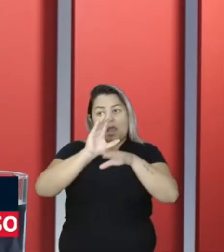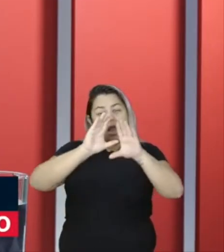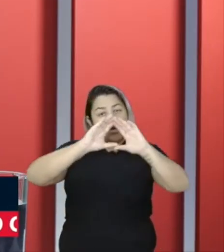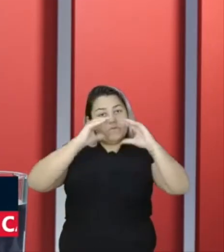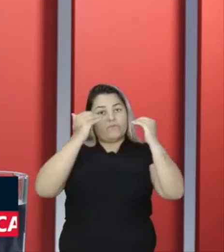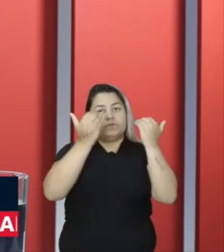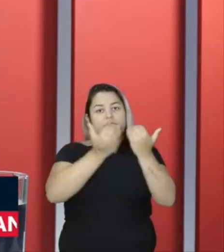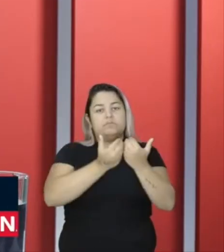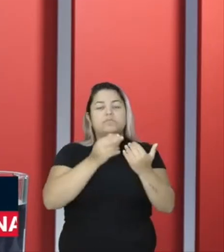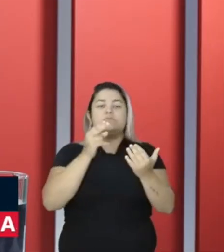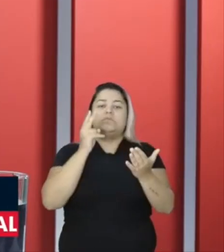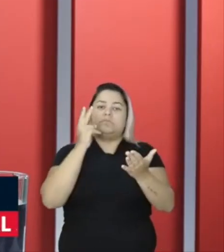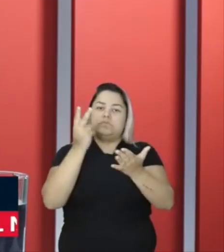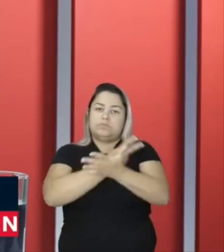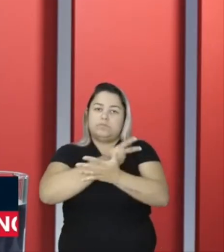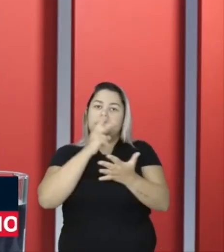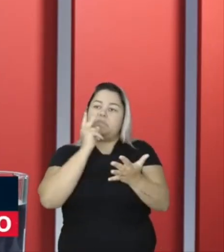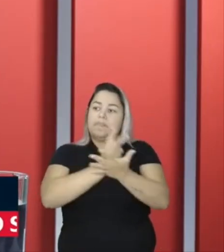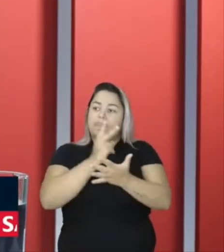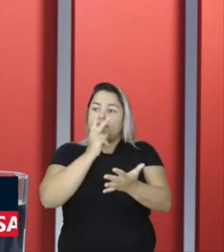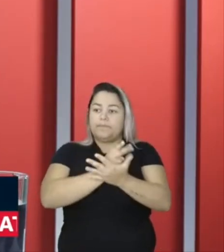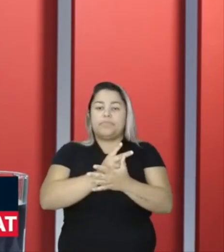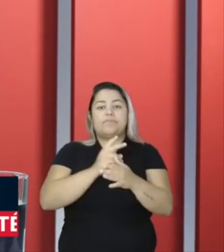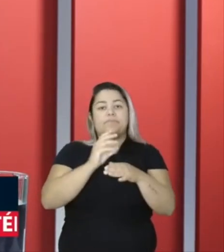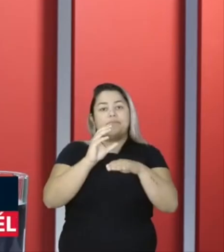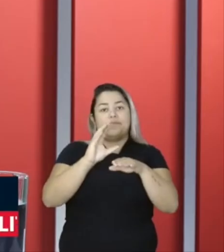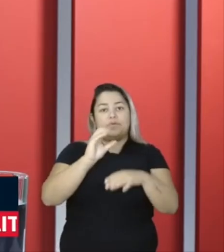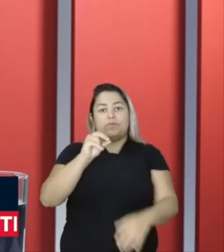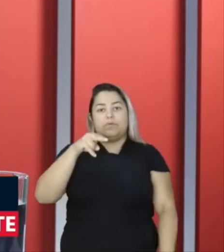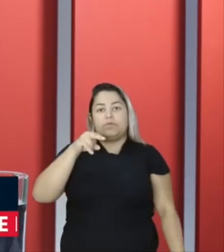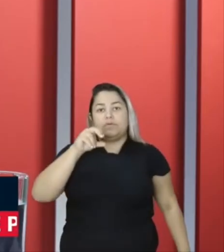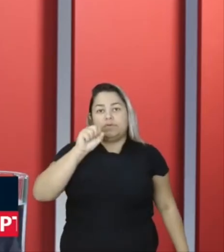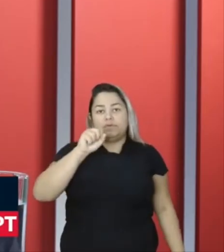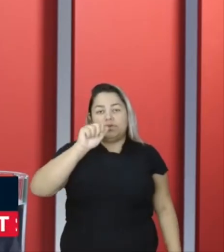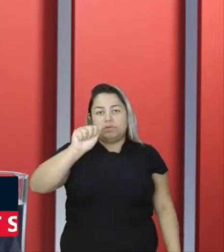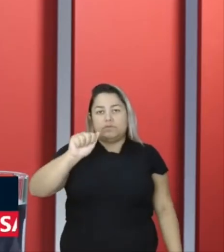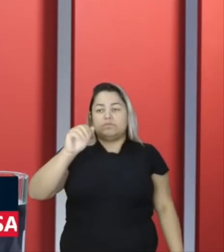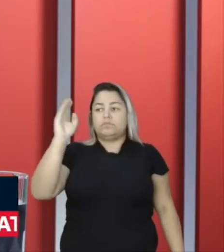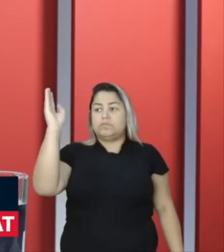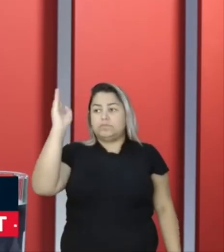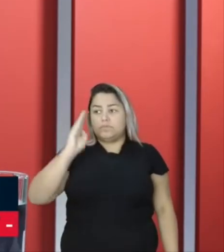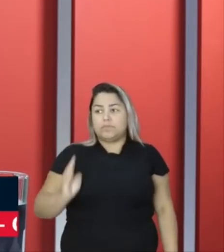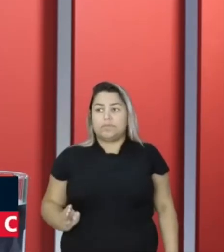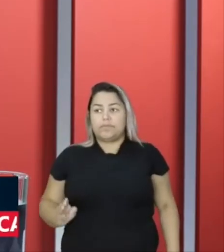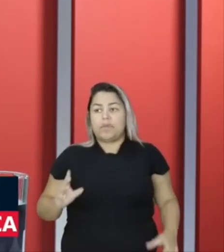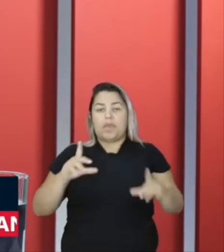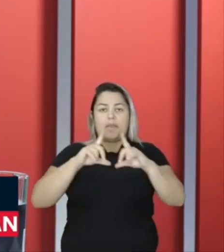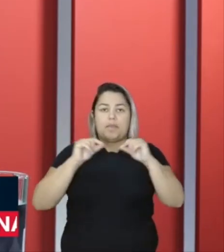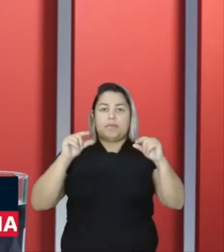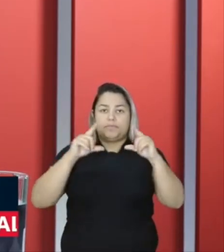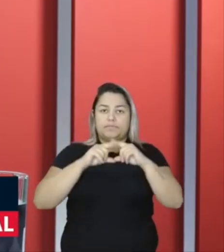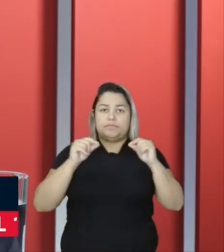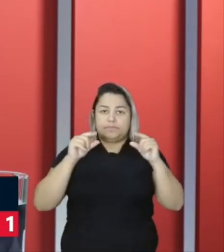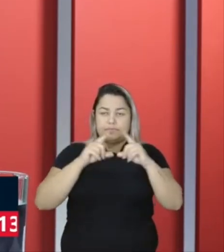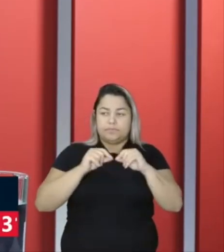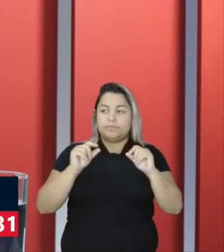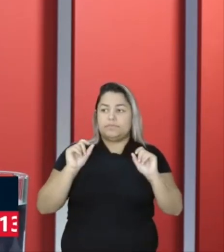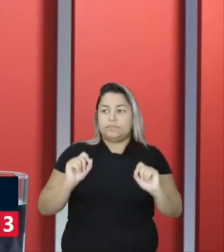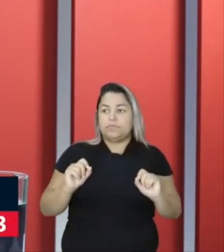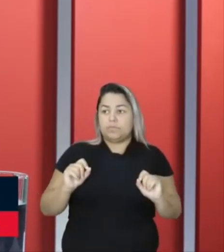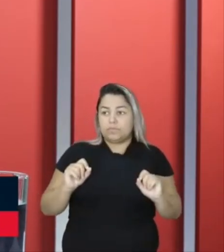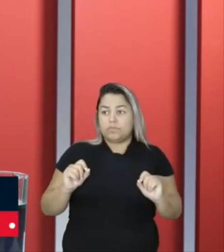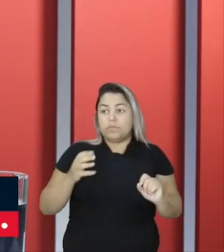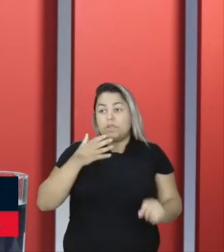no mesmo período que a do CONSE, aqui em Brasília, em dezembro. Então, são muitas conferências, né? Fizemos